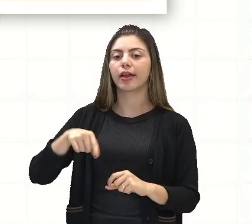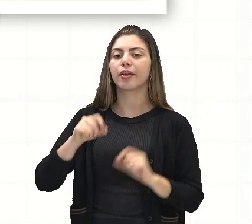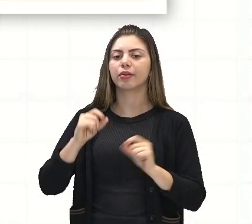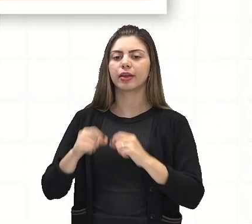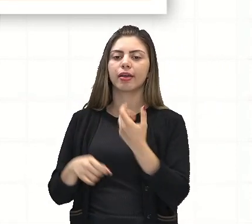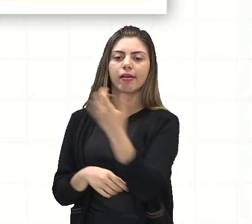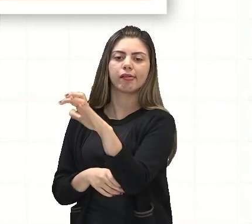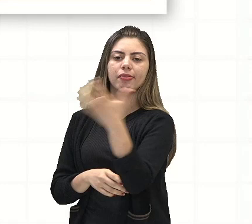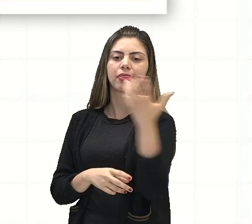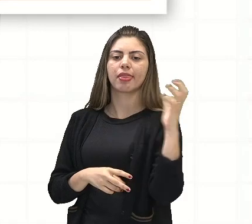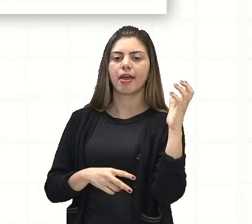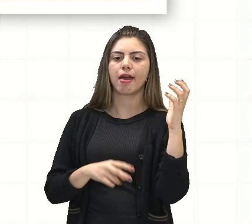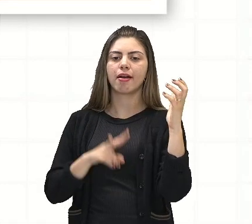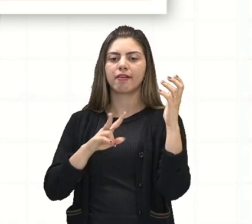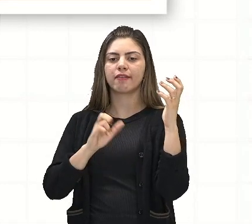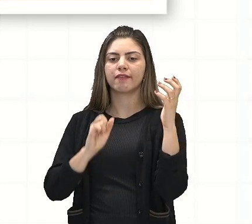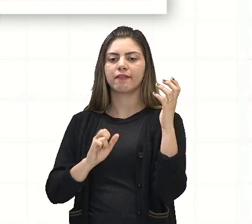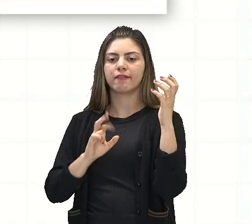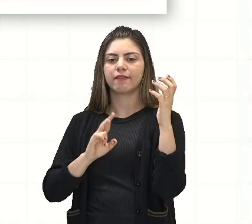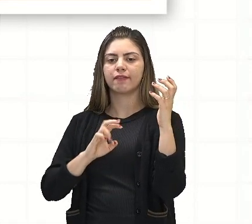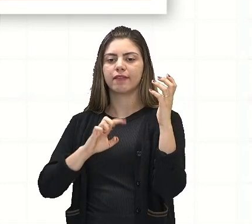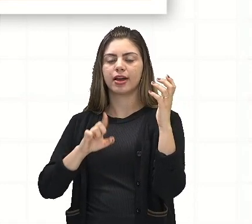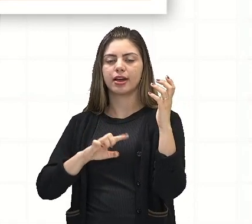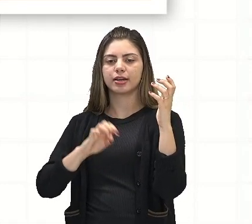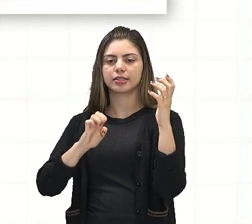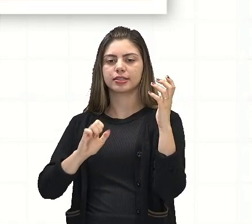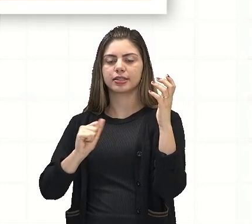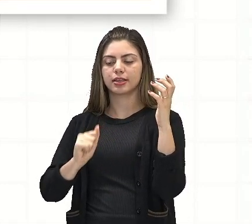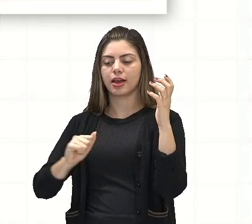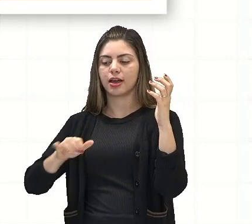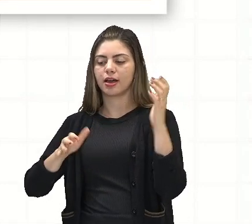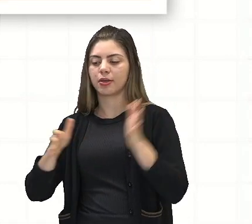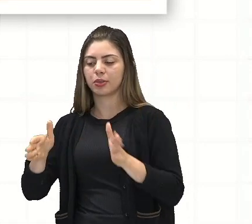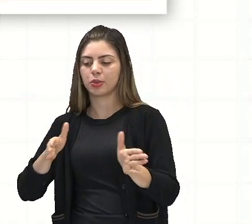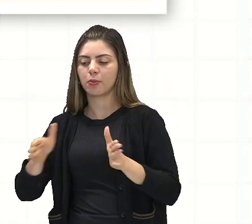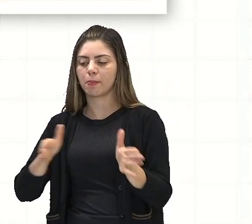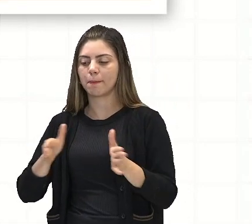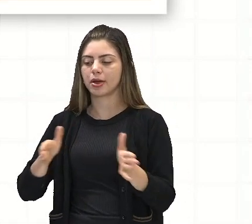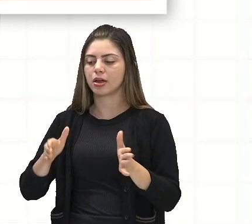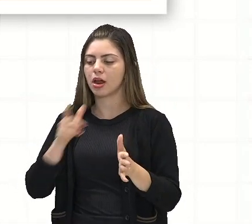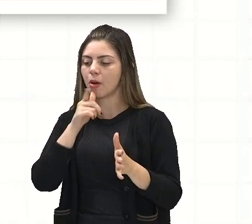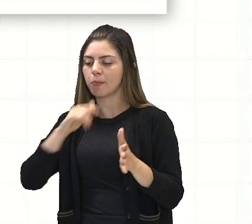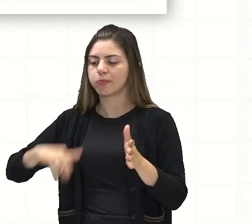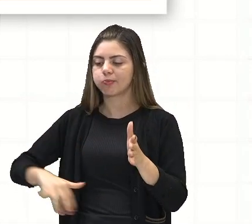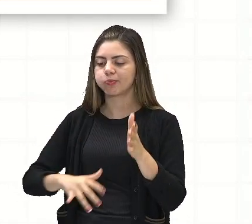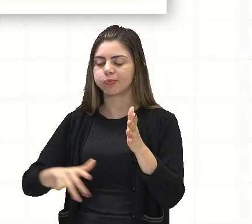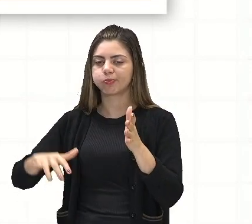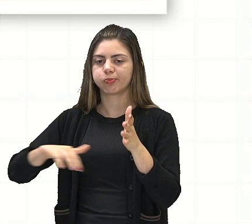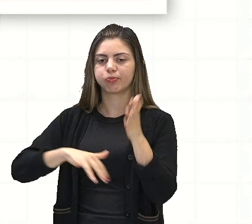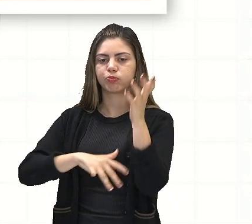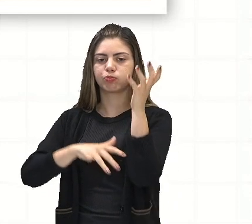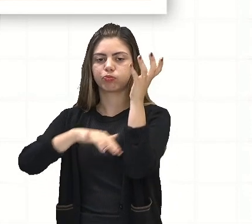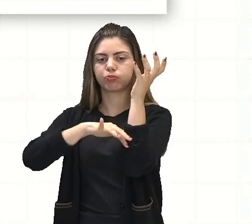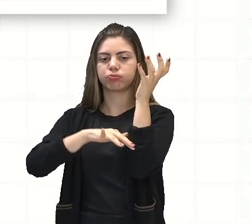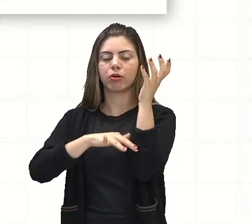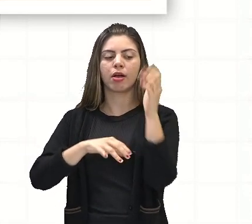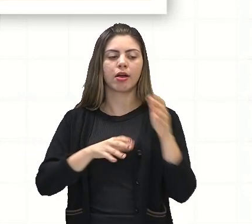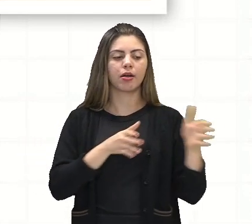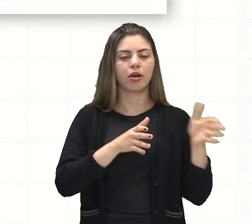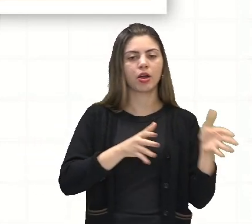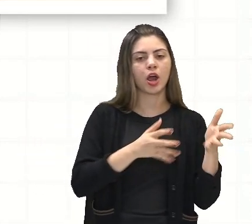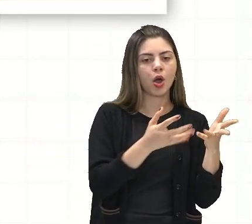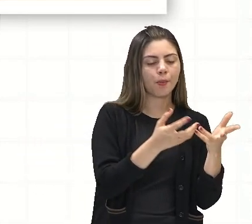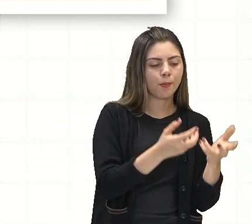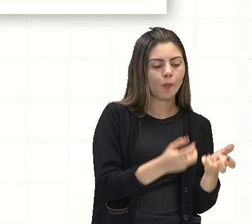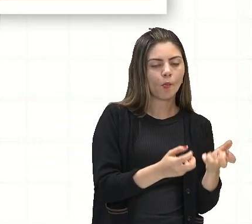cheia e no período da vazante, né, ela vai ficar seca, como mostra aqui na nossa primeira imagem. Quando essa